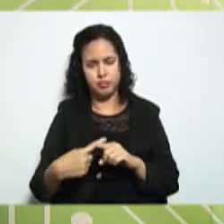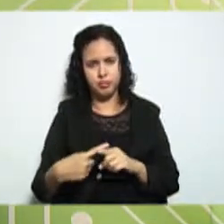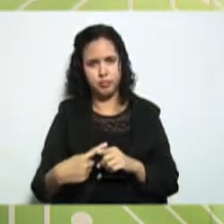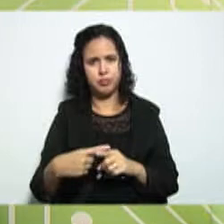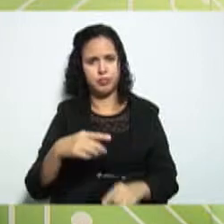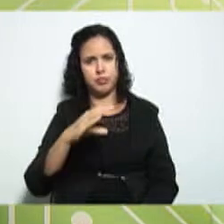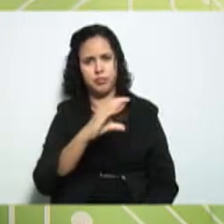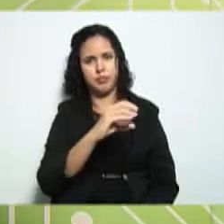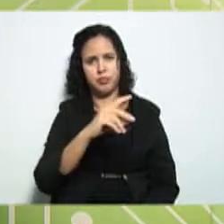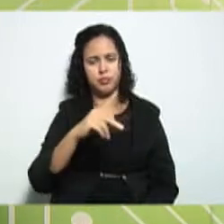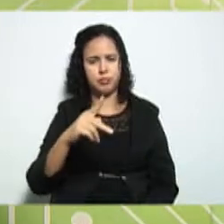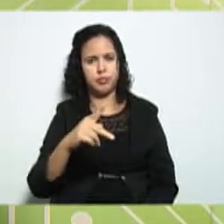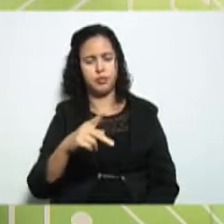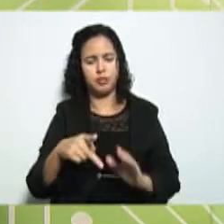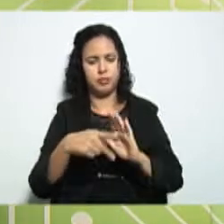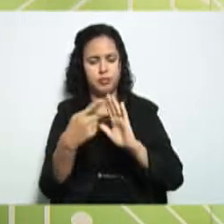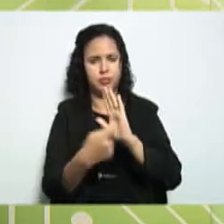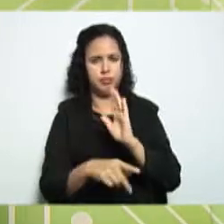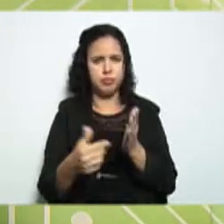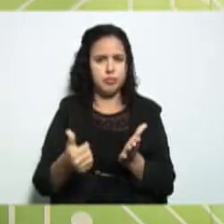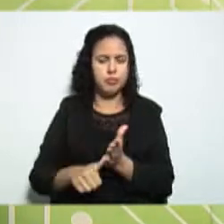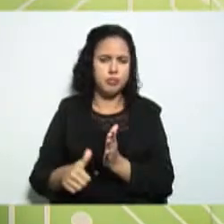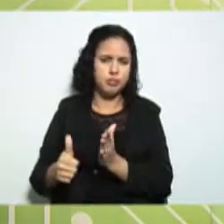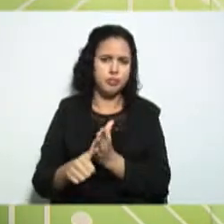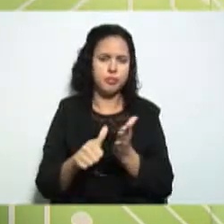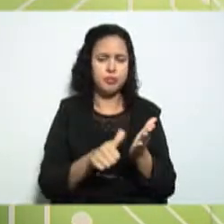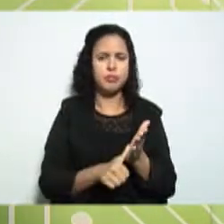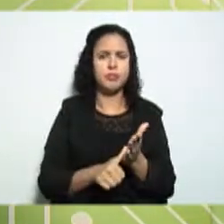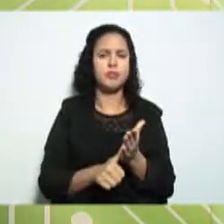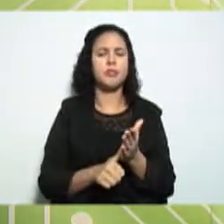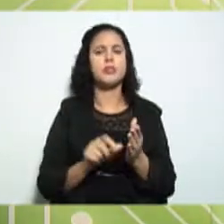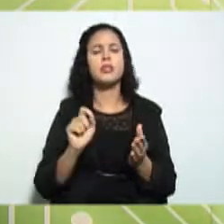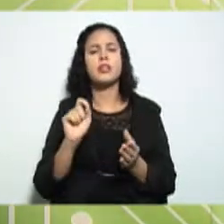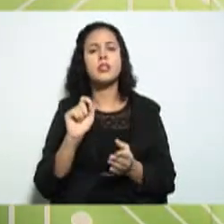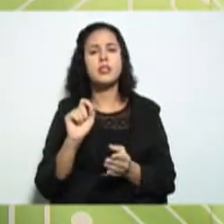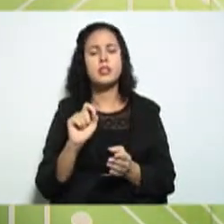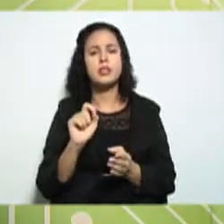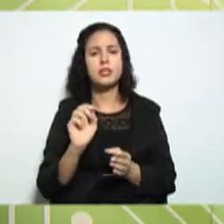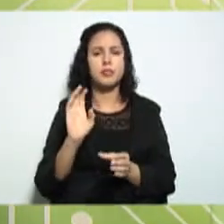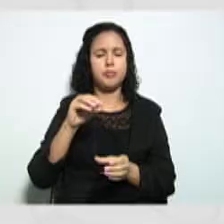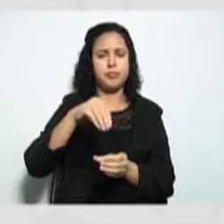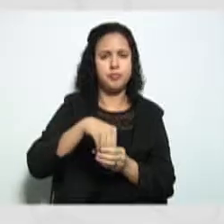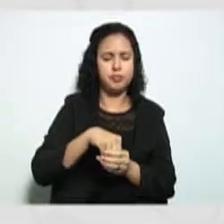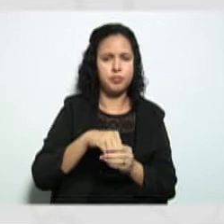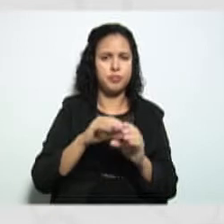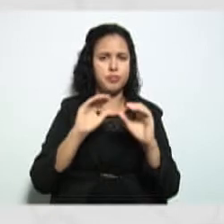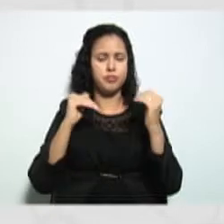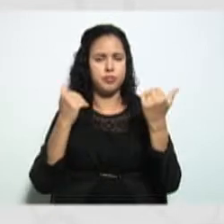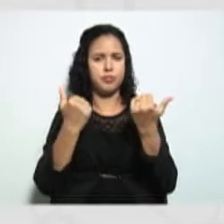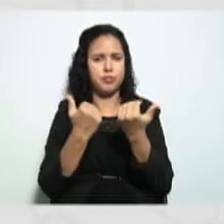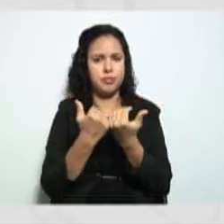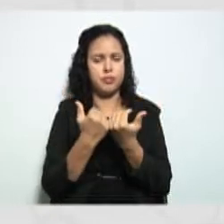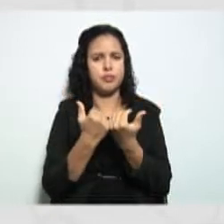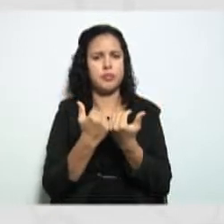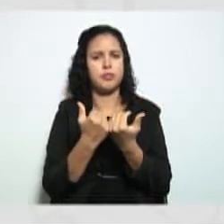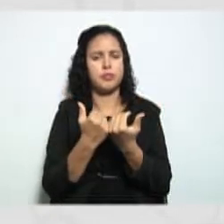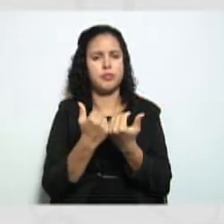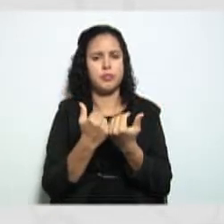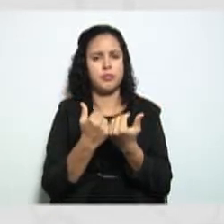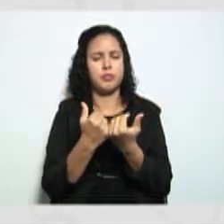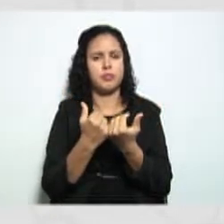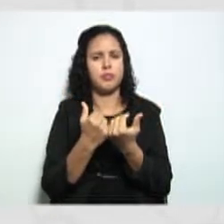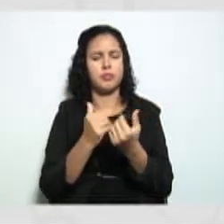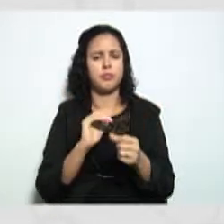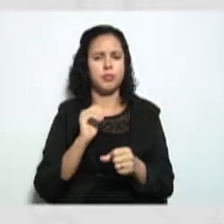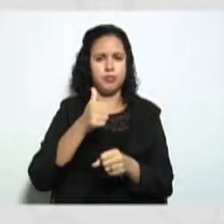cooperado. Sim. A gente fala, então, do que é subordinado a esse órgão máximo, que é a Assembleia. Professor,